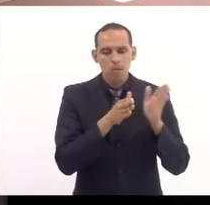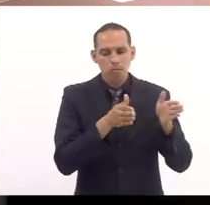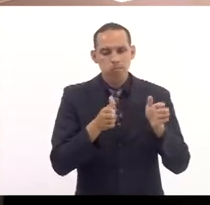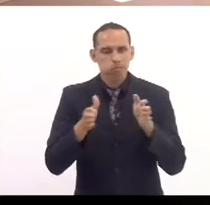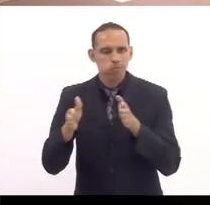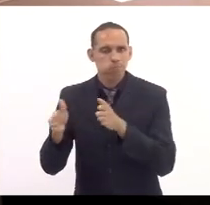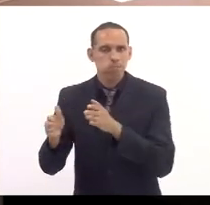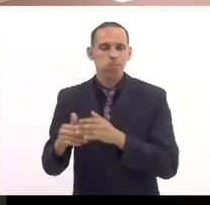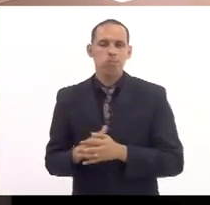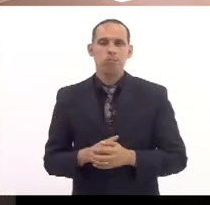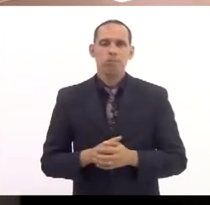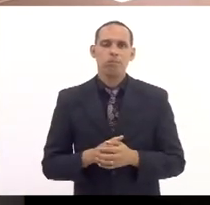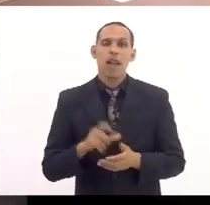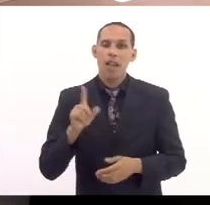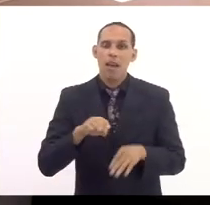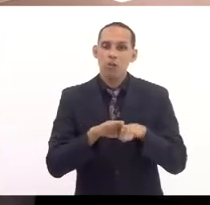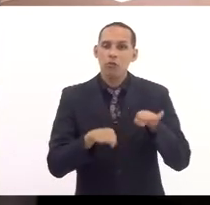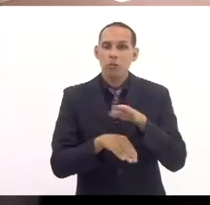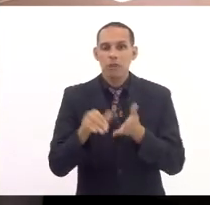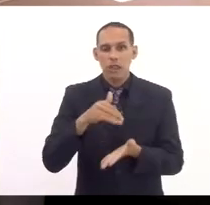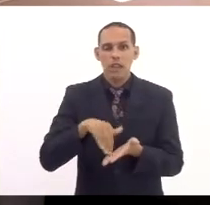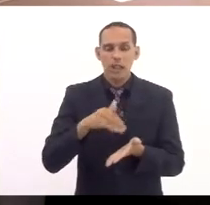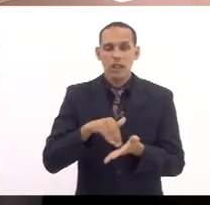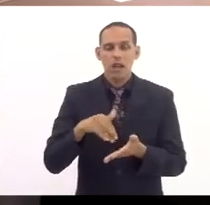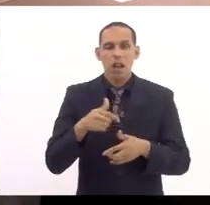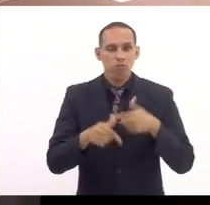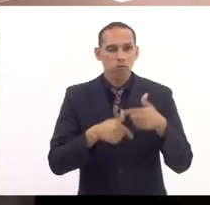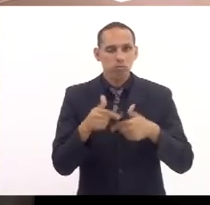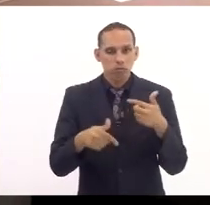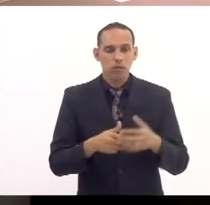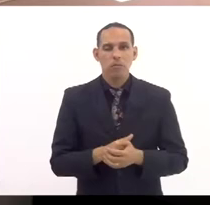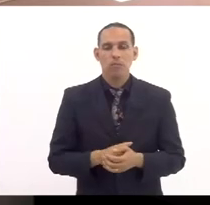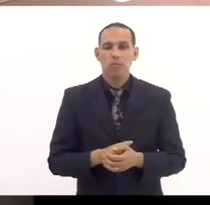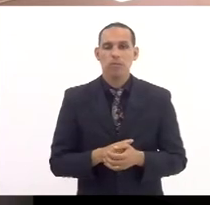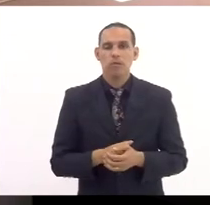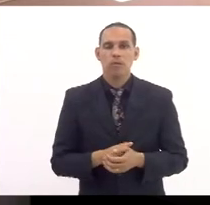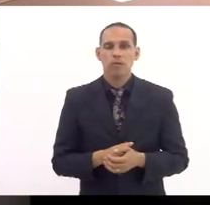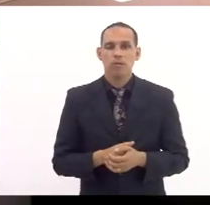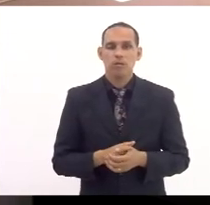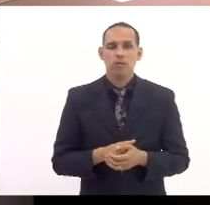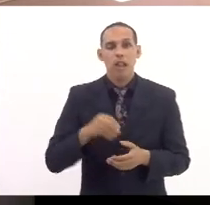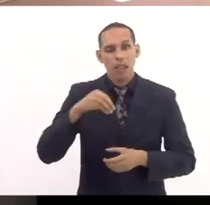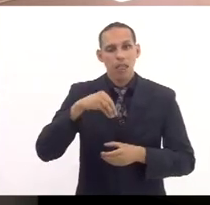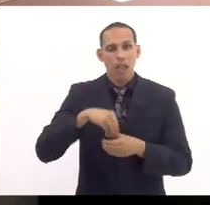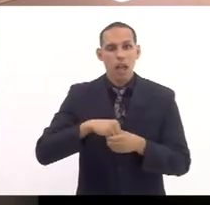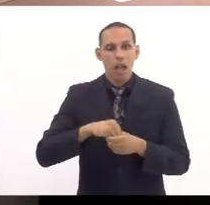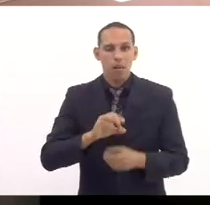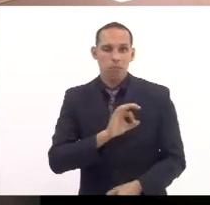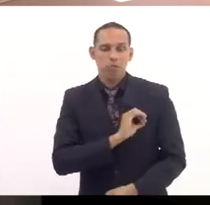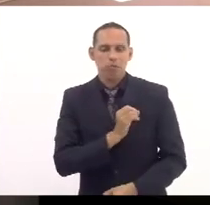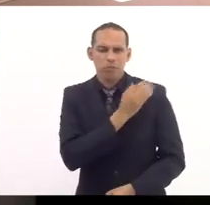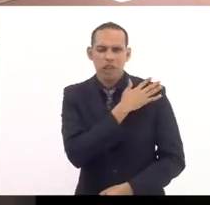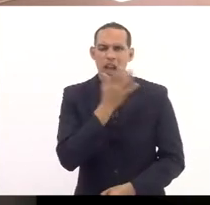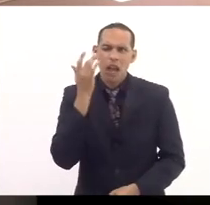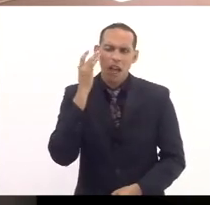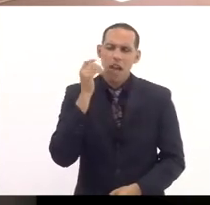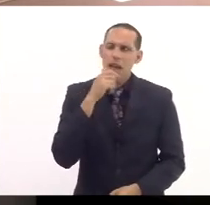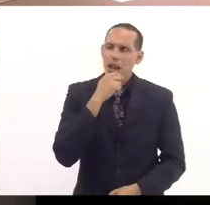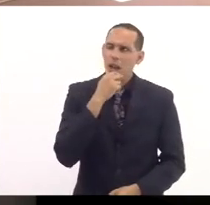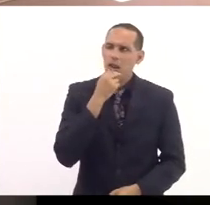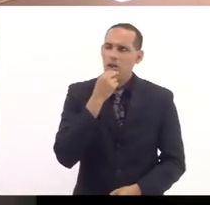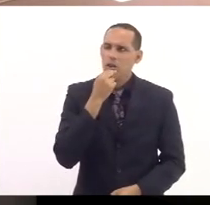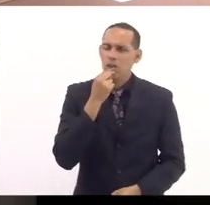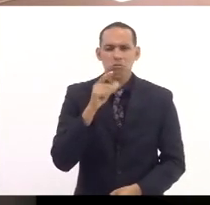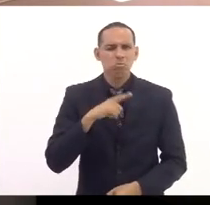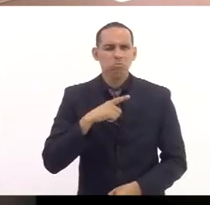nosso subsecretário operacional. E, dentro da Polícia Militar, acredito que eles tenham um